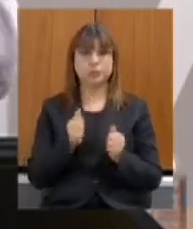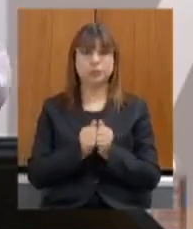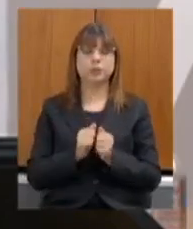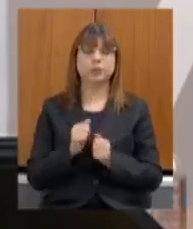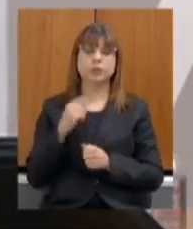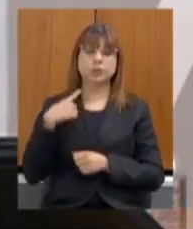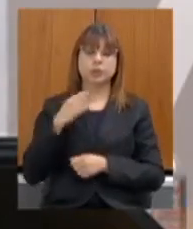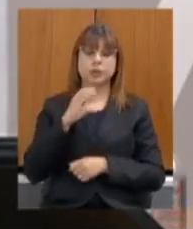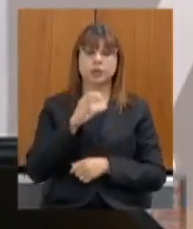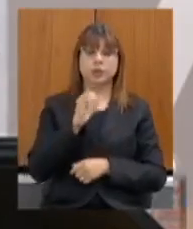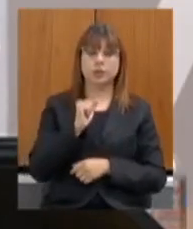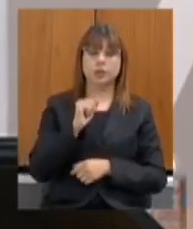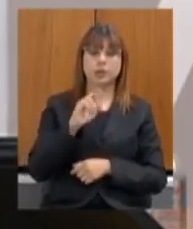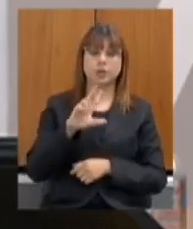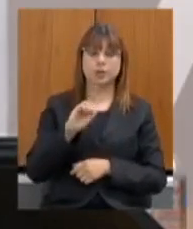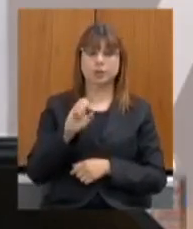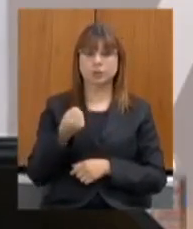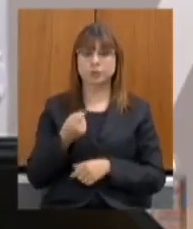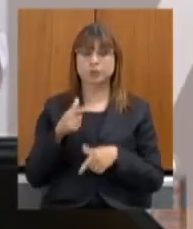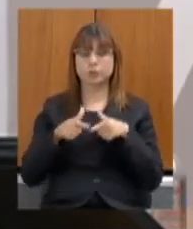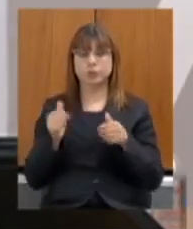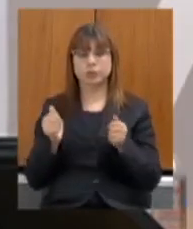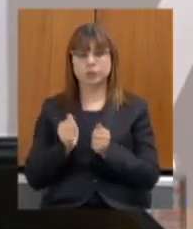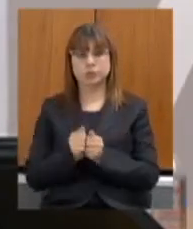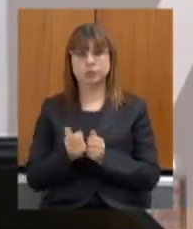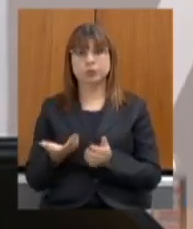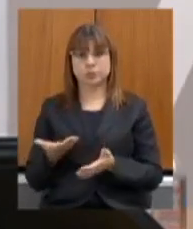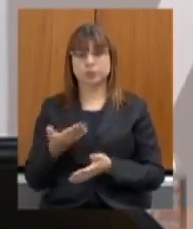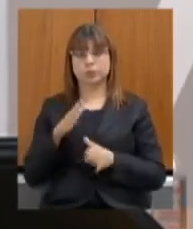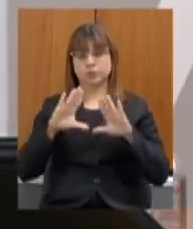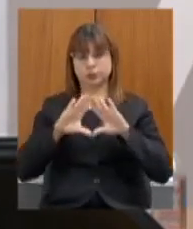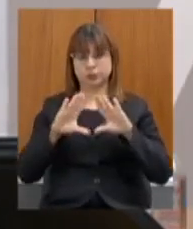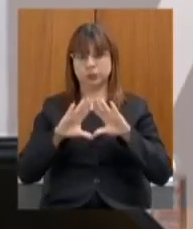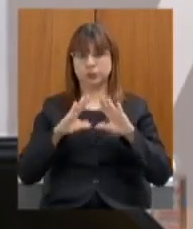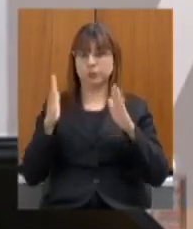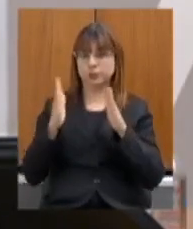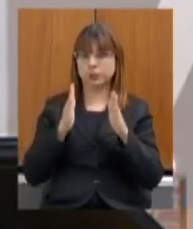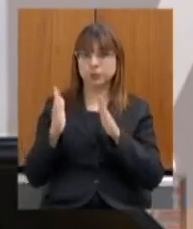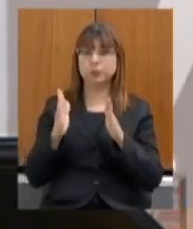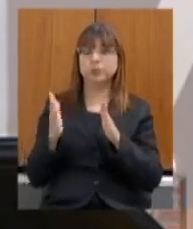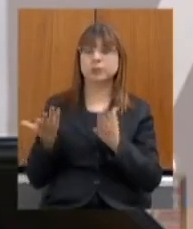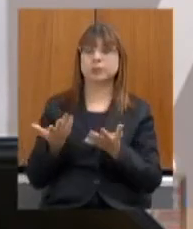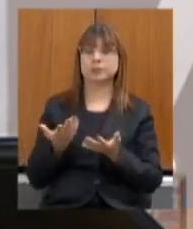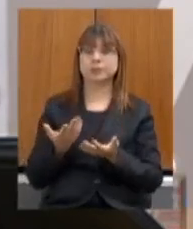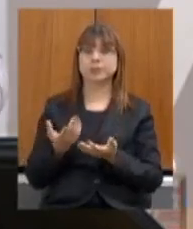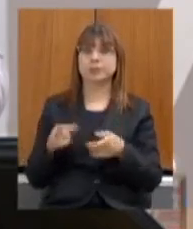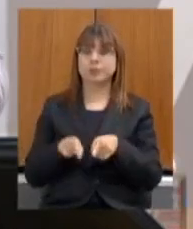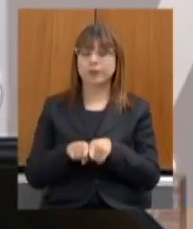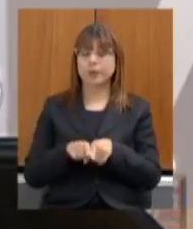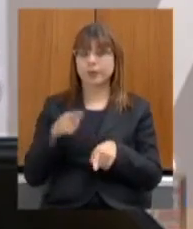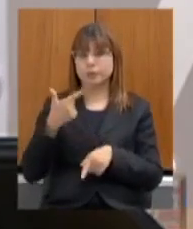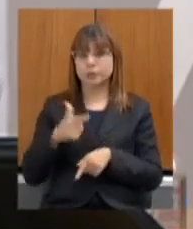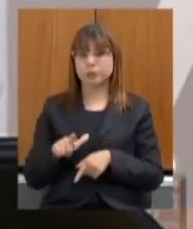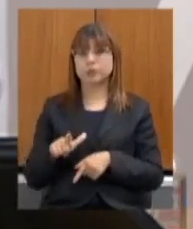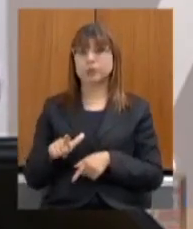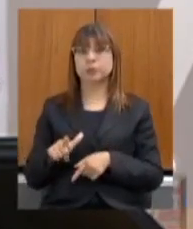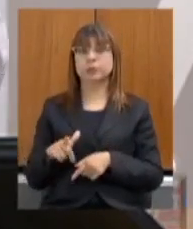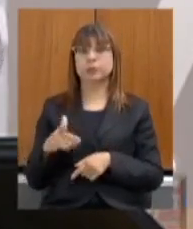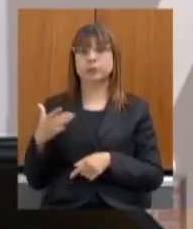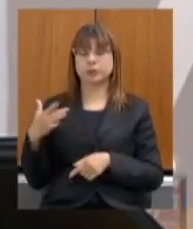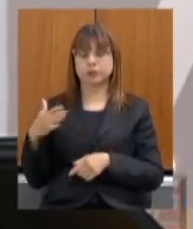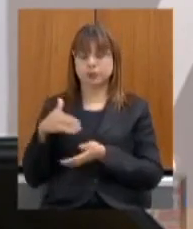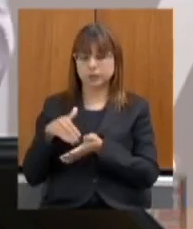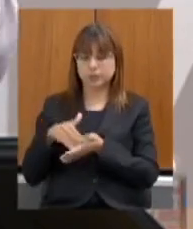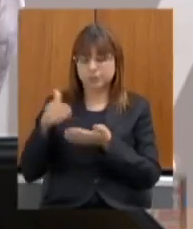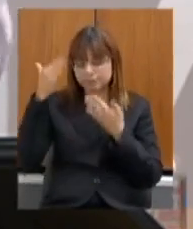trabalho que vem sendo feito por essa casa nesse período, o envolvimento que tem sido feito. E mais uma vez, secretário, eu quero